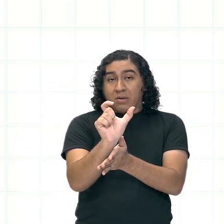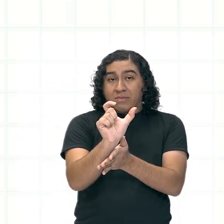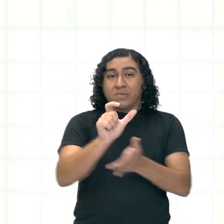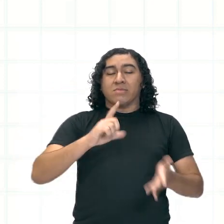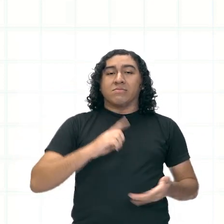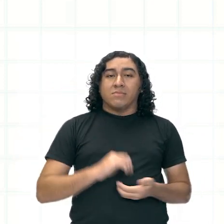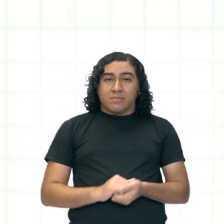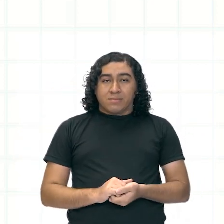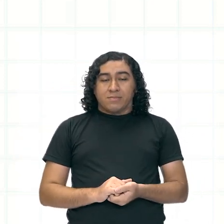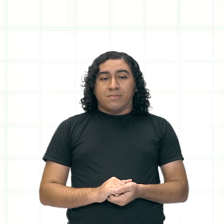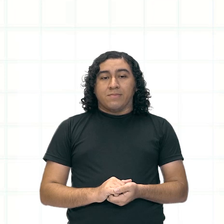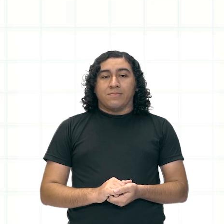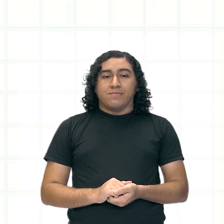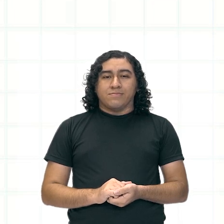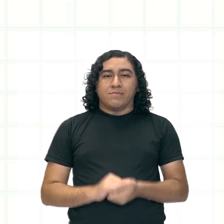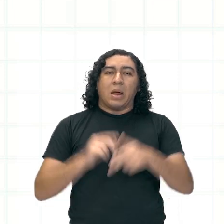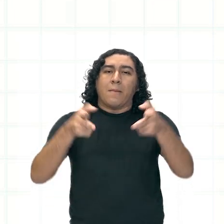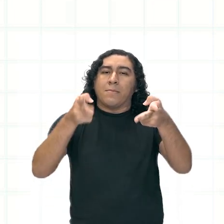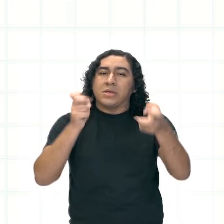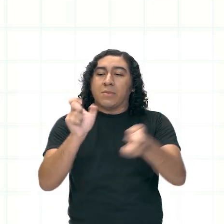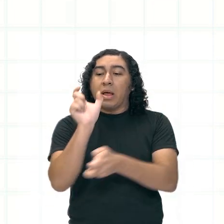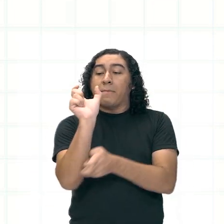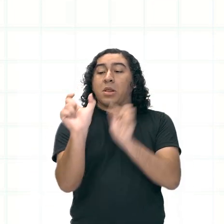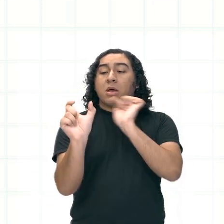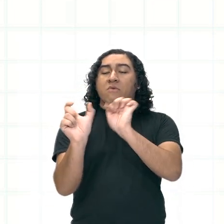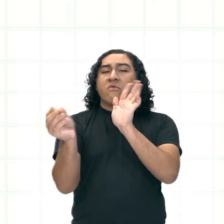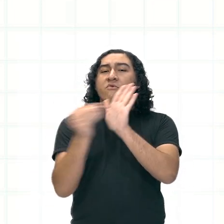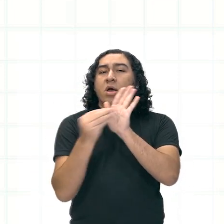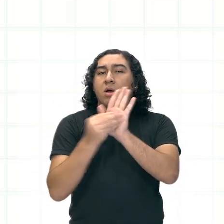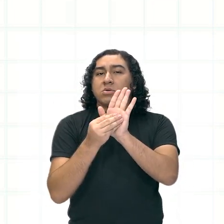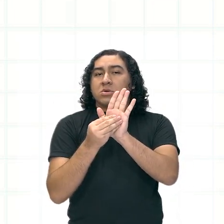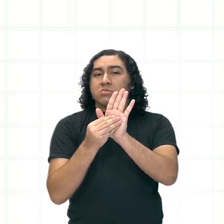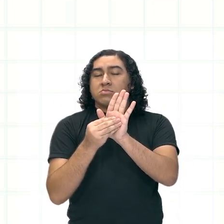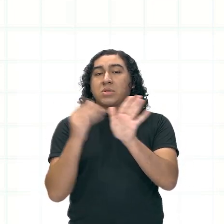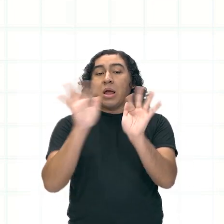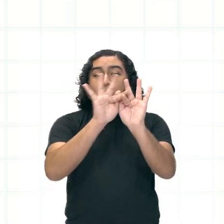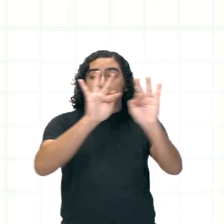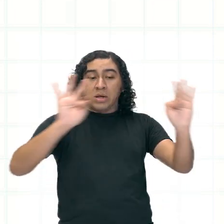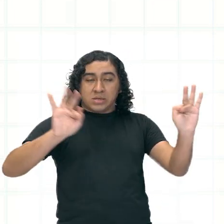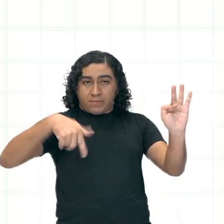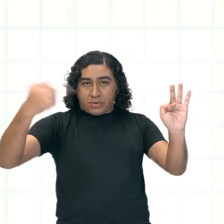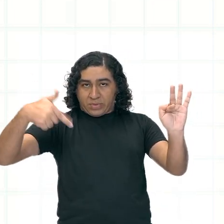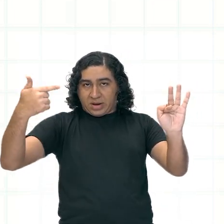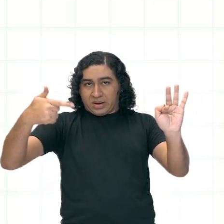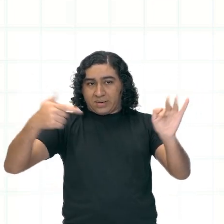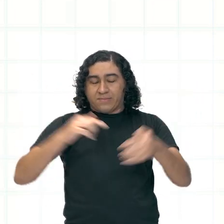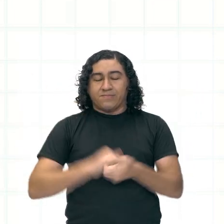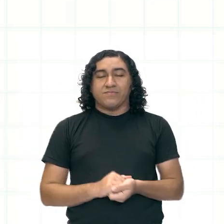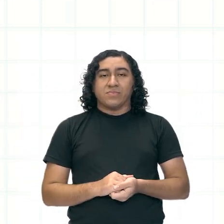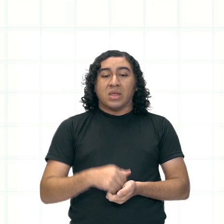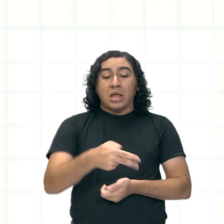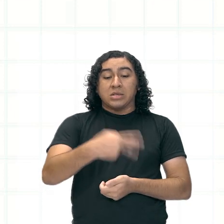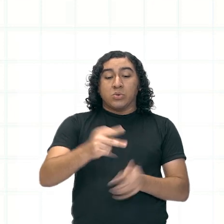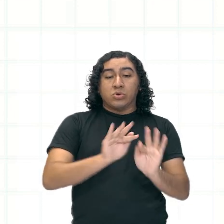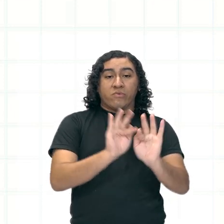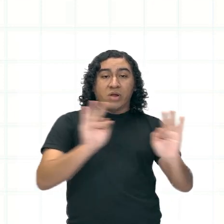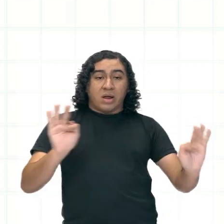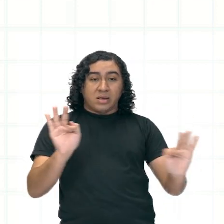começou, ok? Percebam, essa é a minha primeira sentença, primeiro enunciado. O segundo